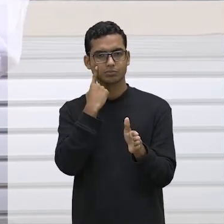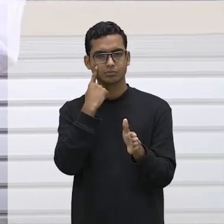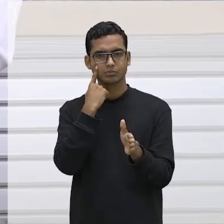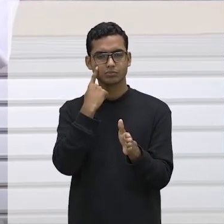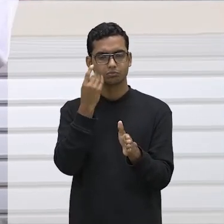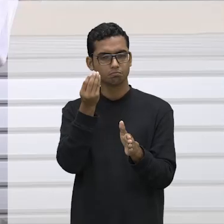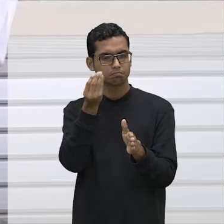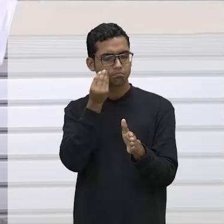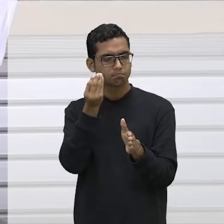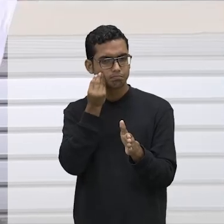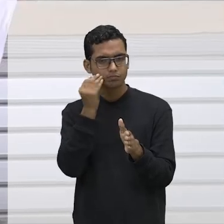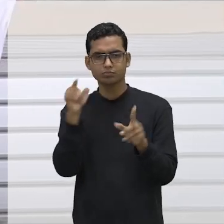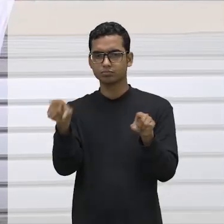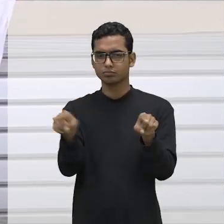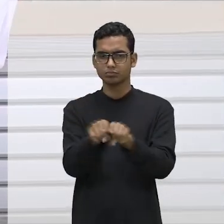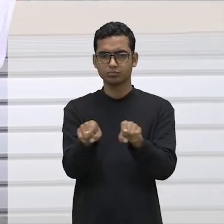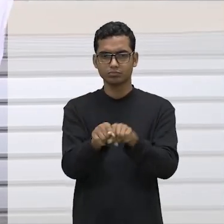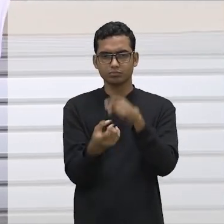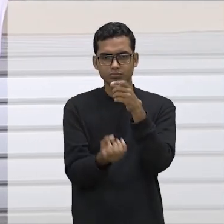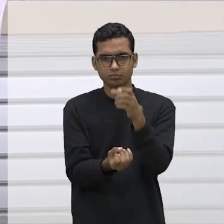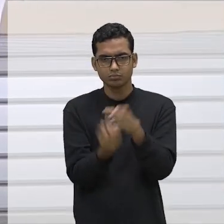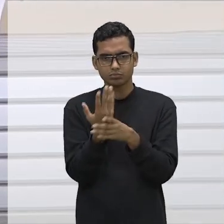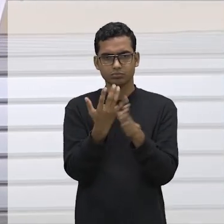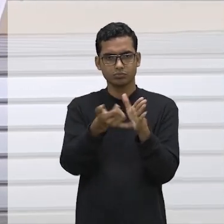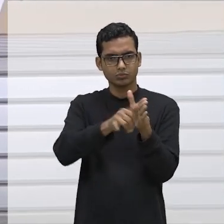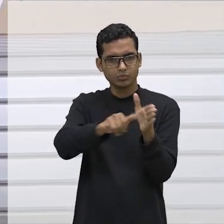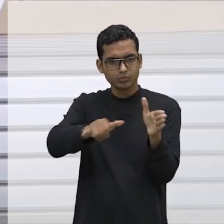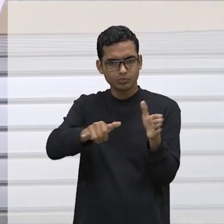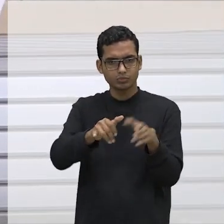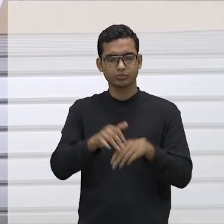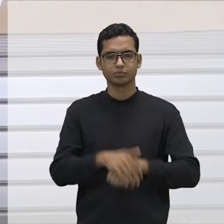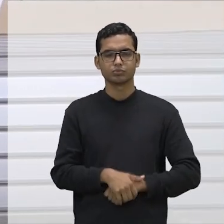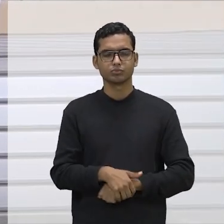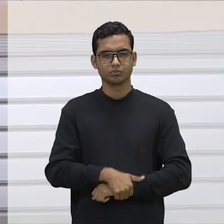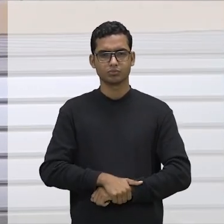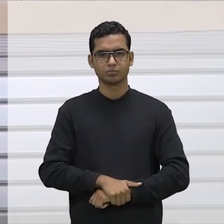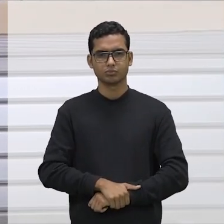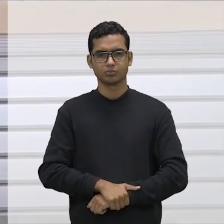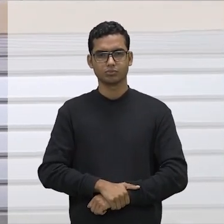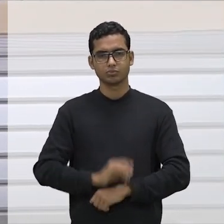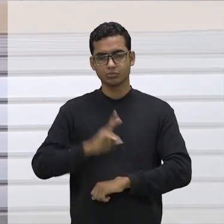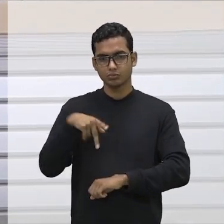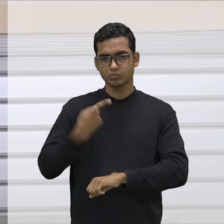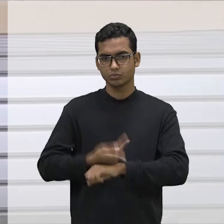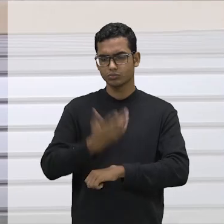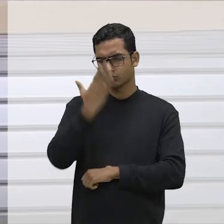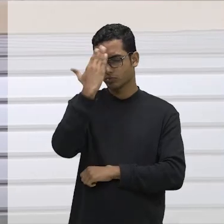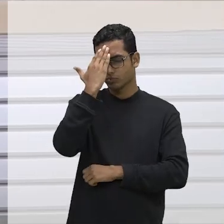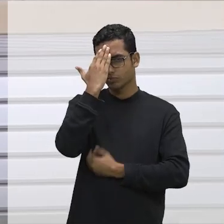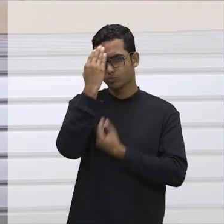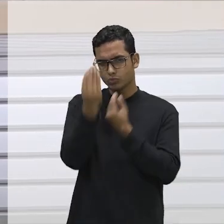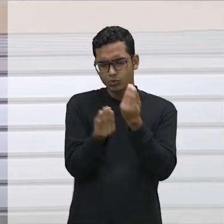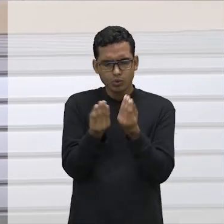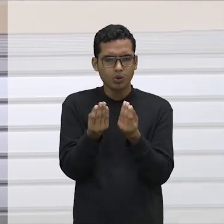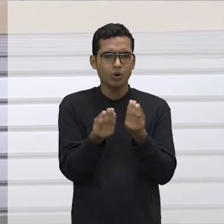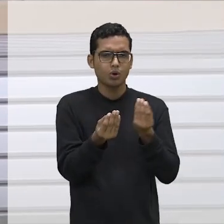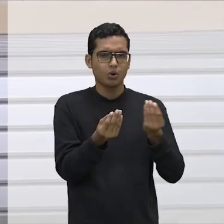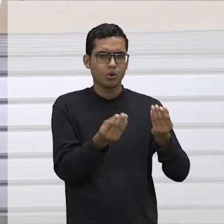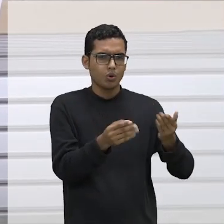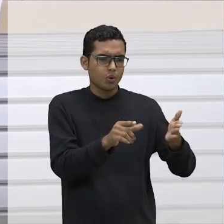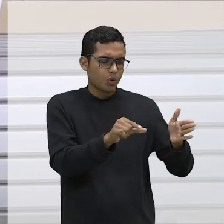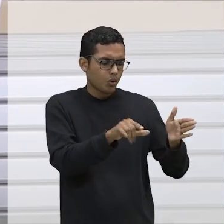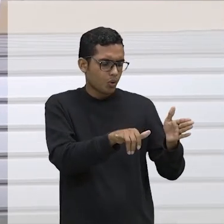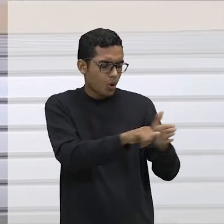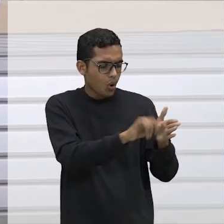características de materiais, a gente produz as baterias para verificar como, de fato, essas baterias podem